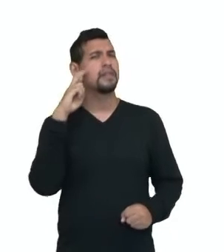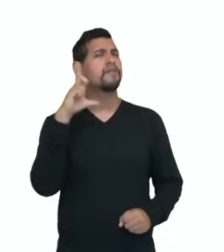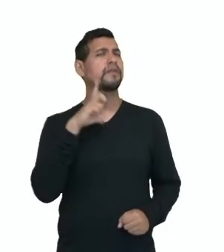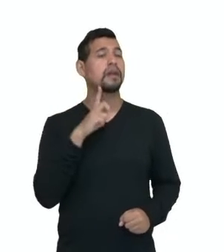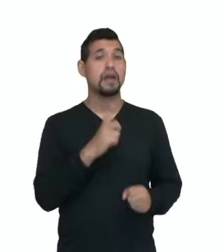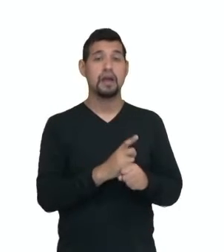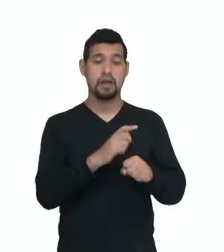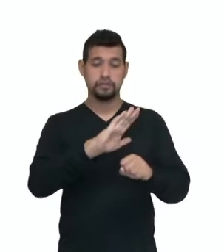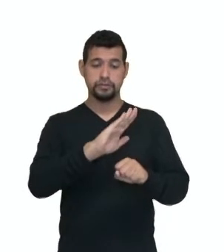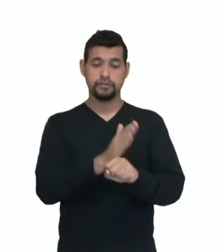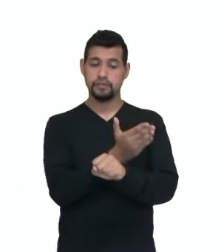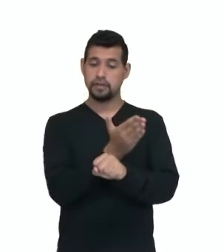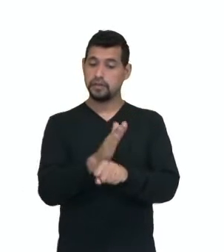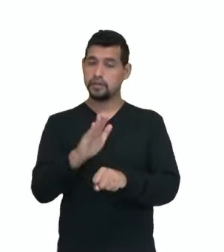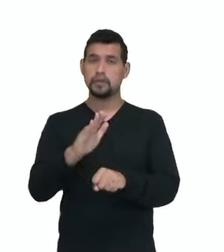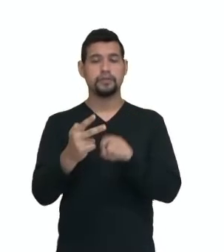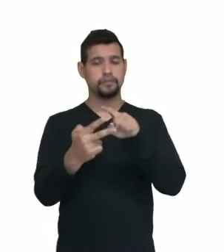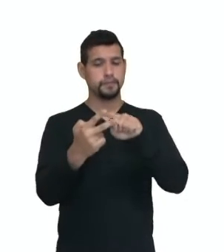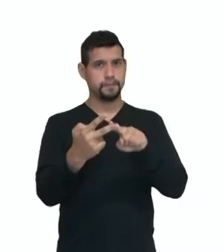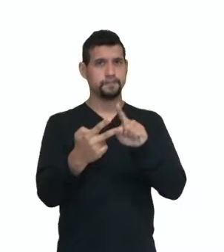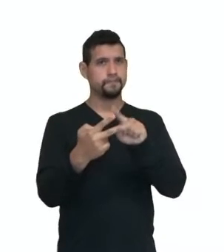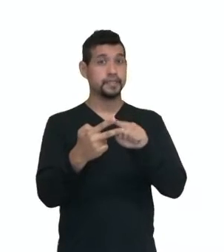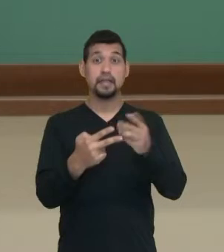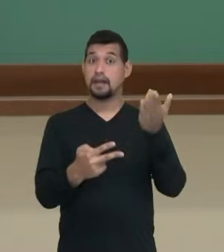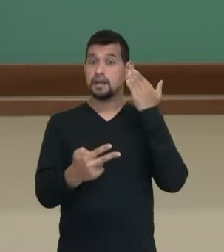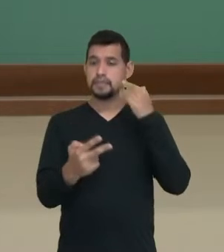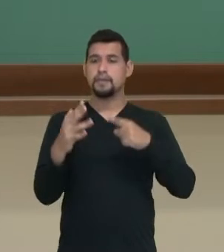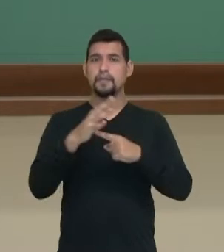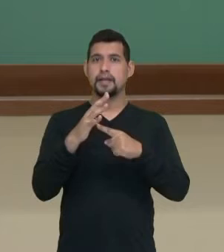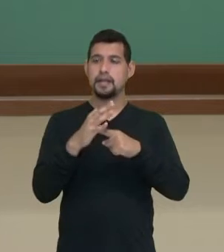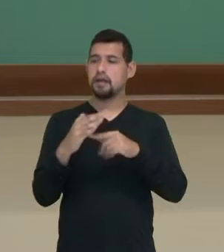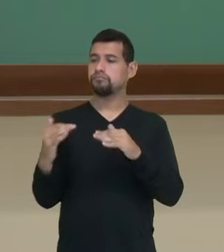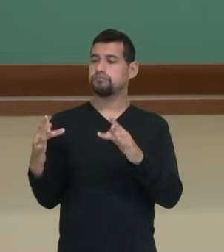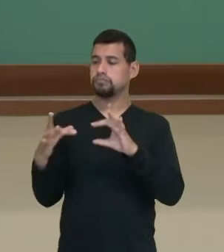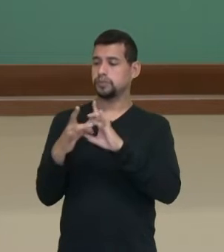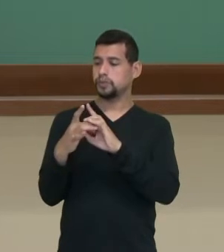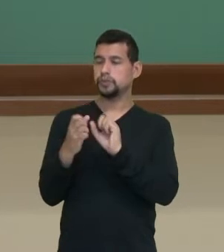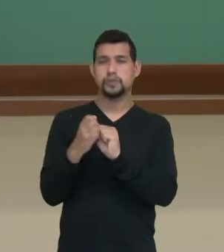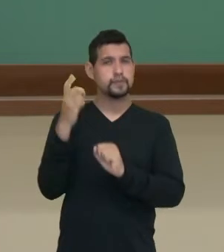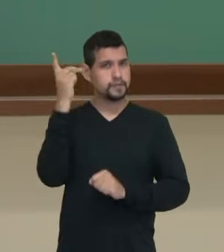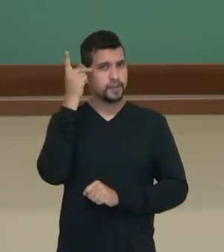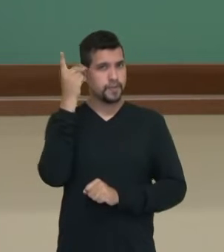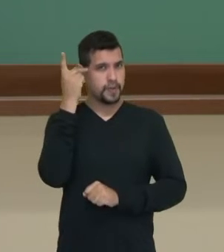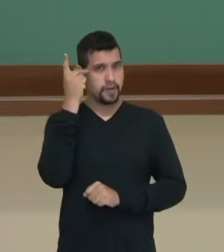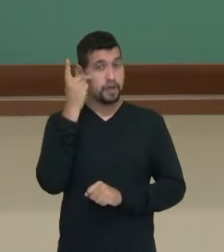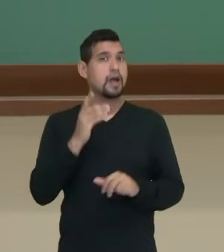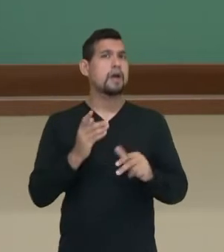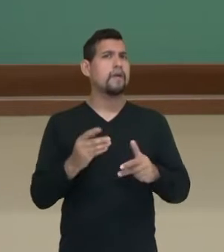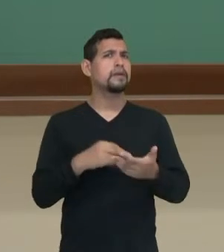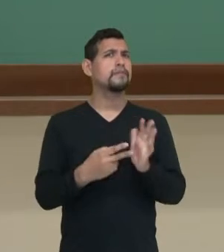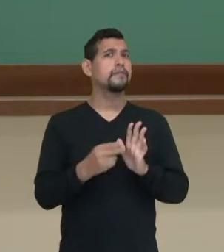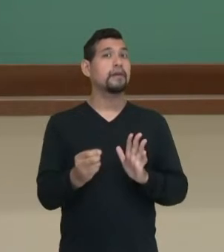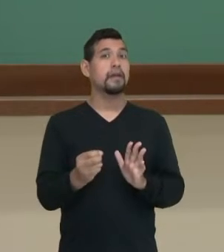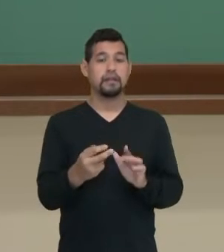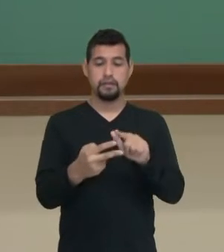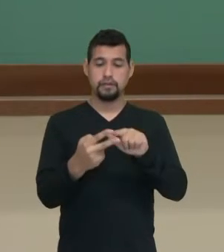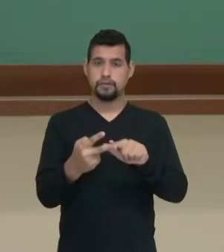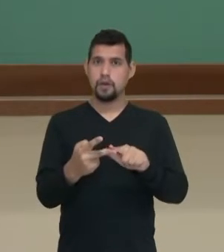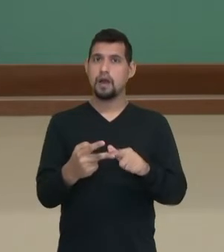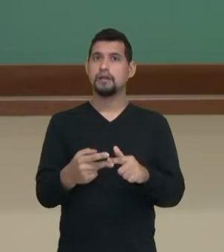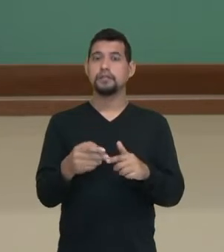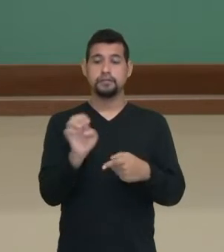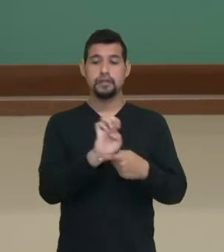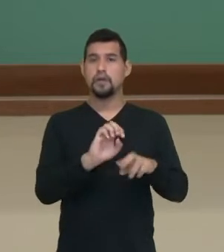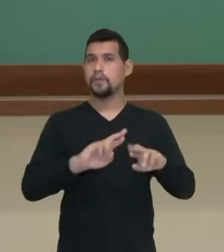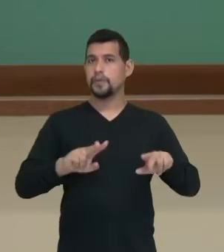divisão em duas comarcas. Antes o Paraná fazia parte de São Paulo, agora você passa a ter divisão em duas comarcas. Você tem a